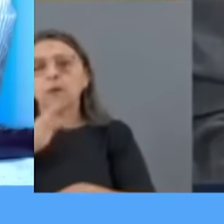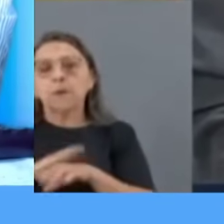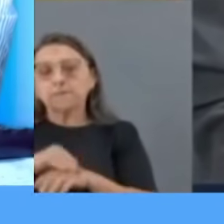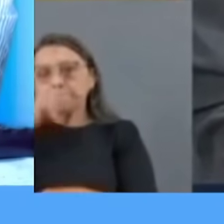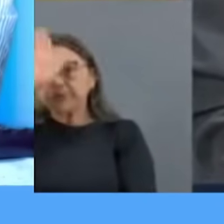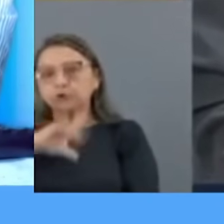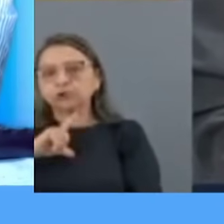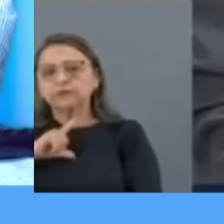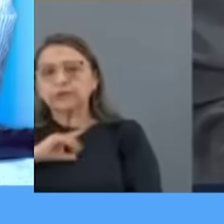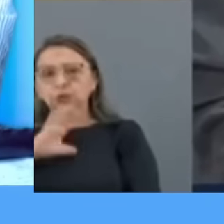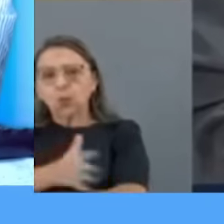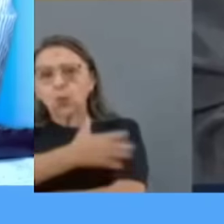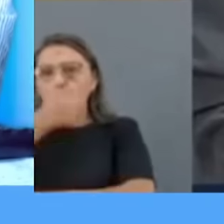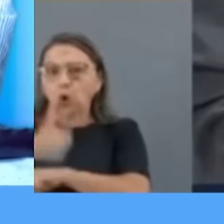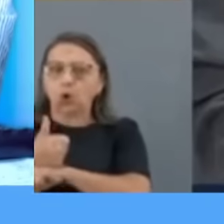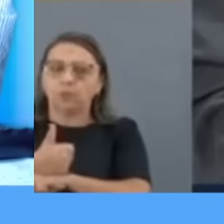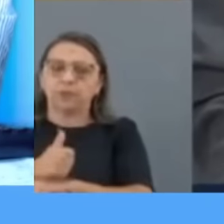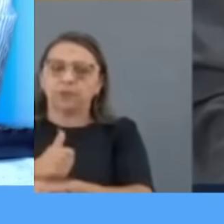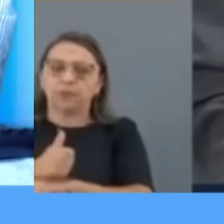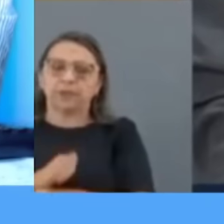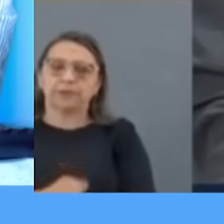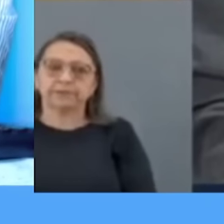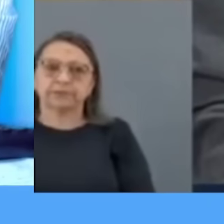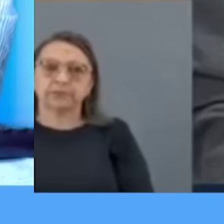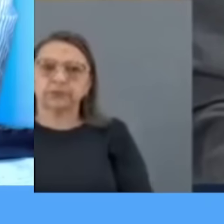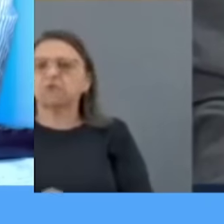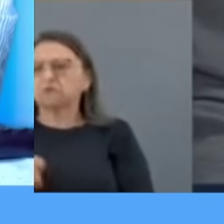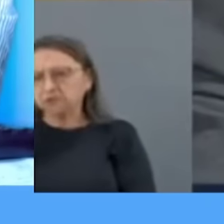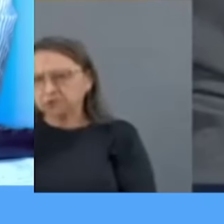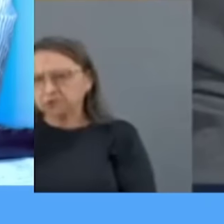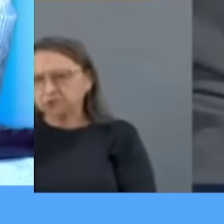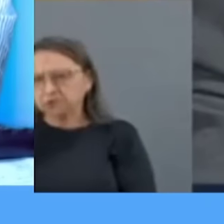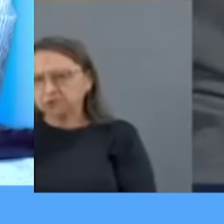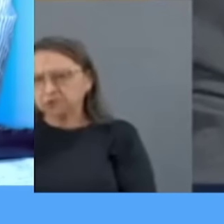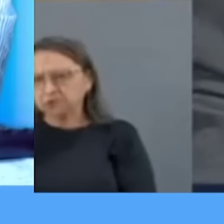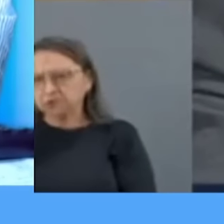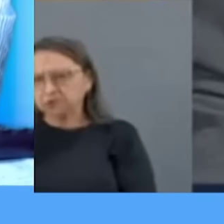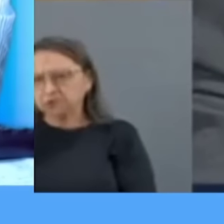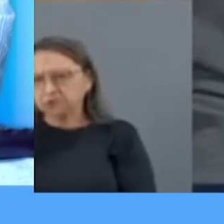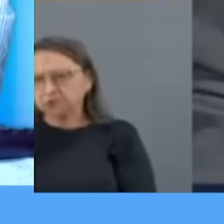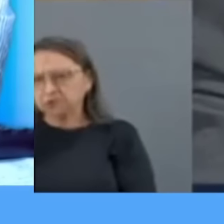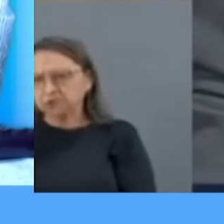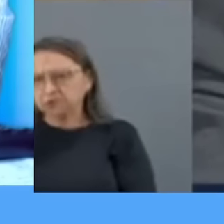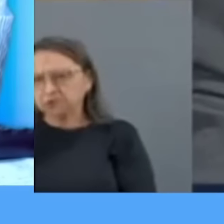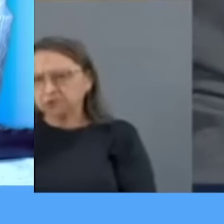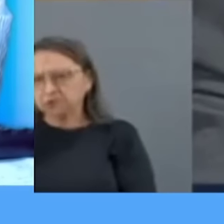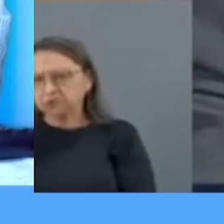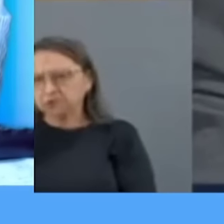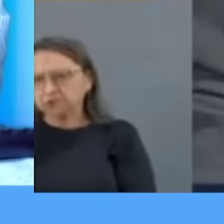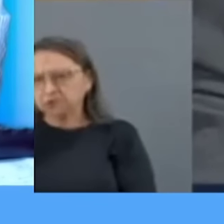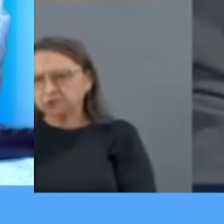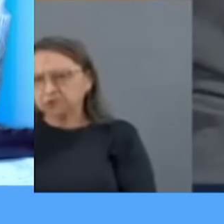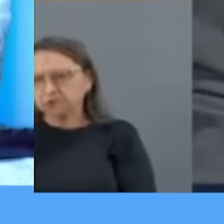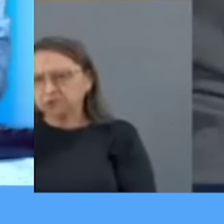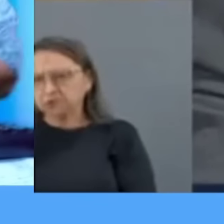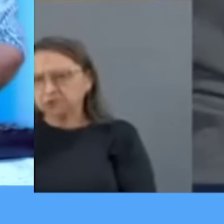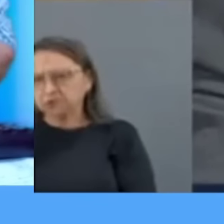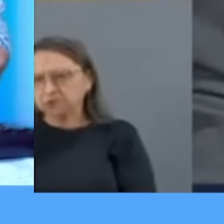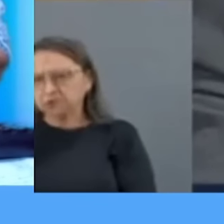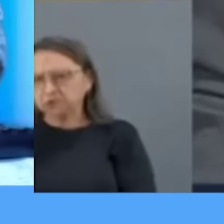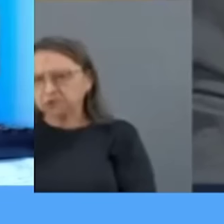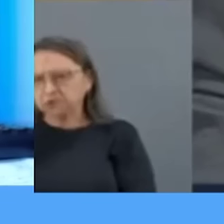um golpe contra a sua democracia. Vocês realmente foram heróis. Bem, pessoal, quando a gente